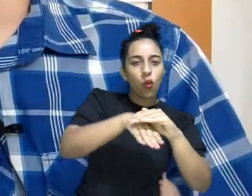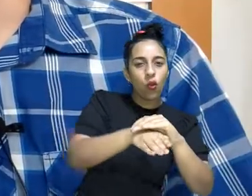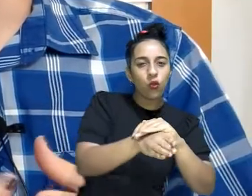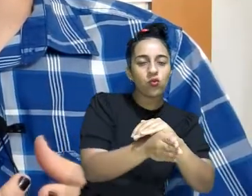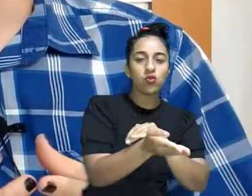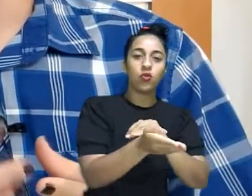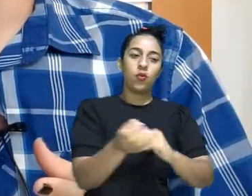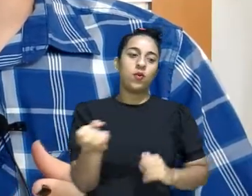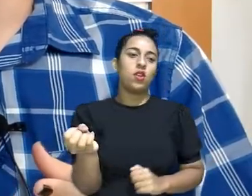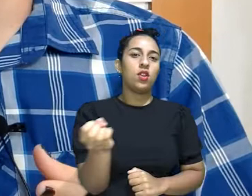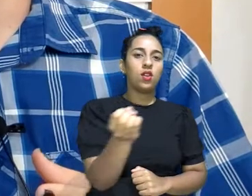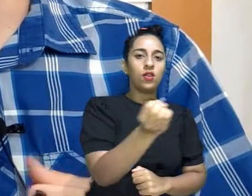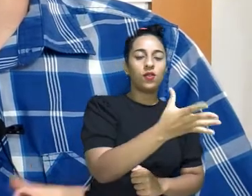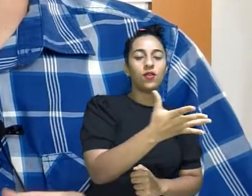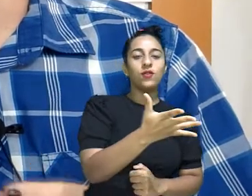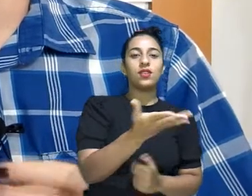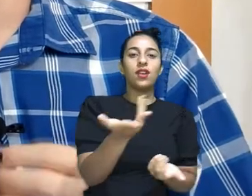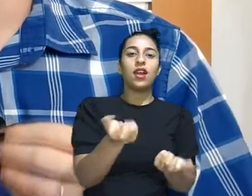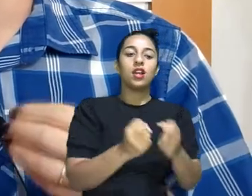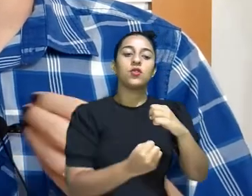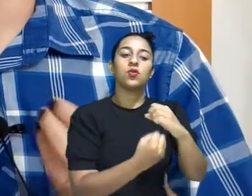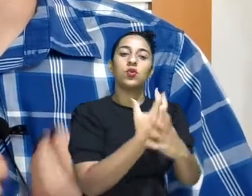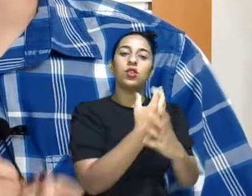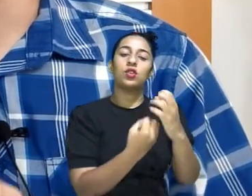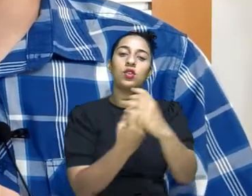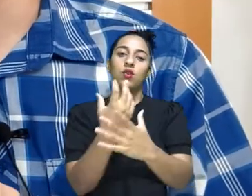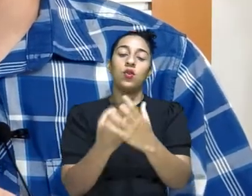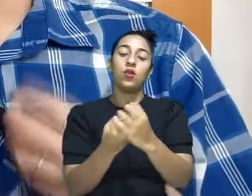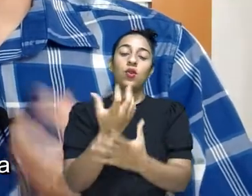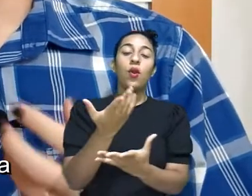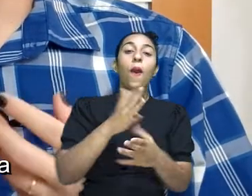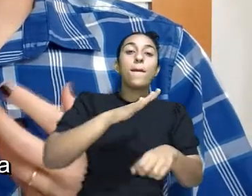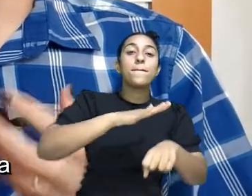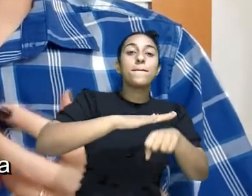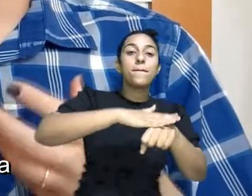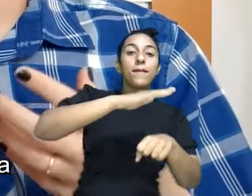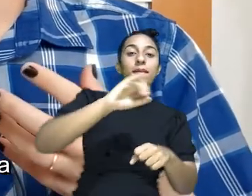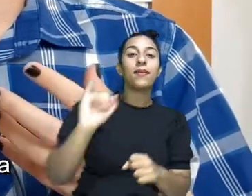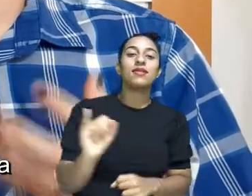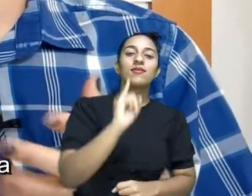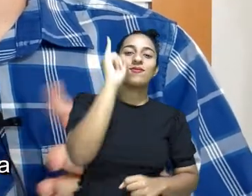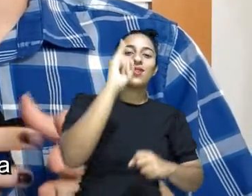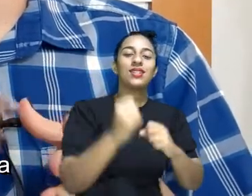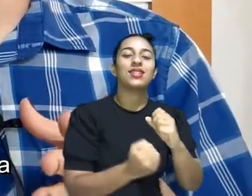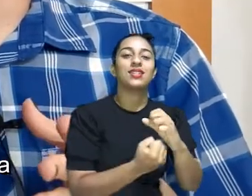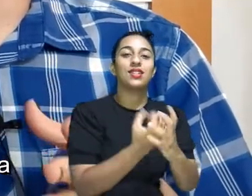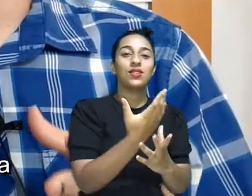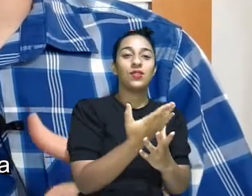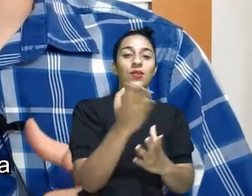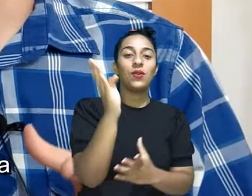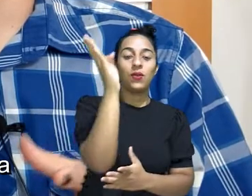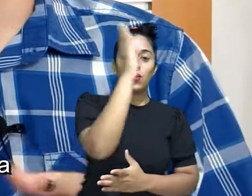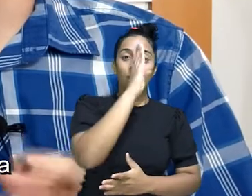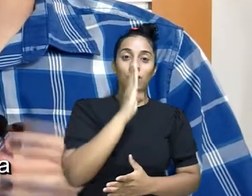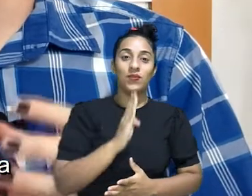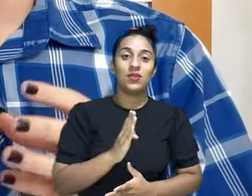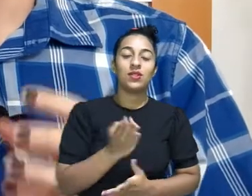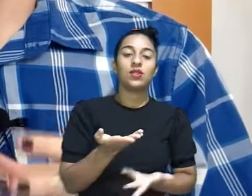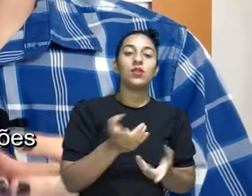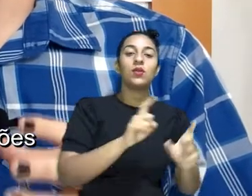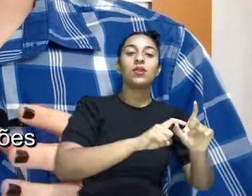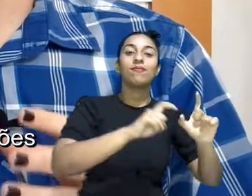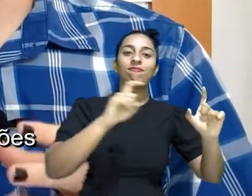modernizou algumas instituições criou outras instituições etc e a mais importante dessas ações para esta narrativa da